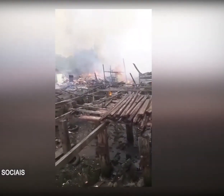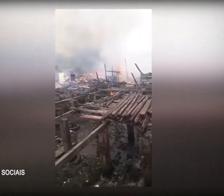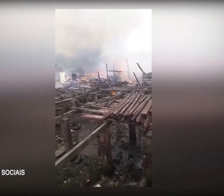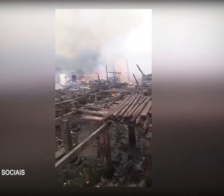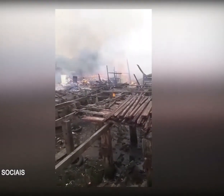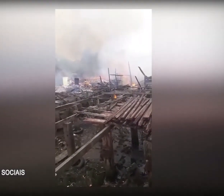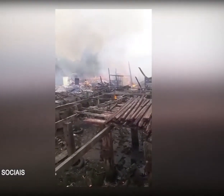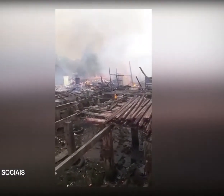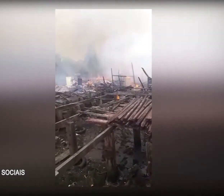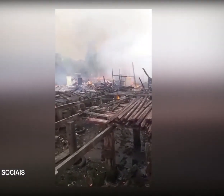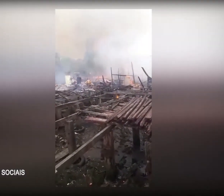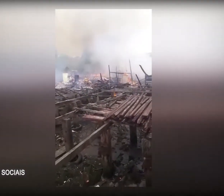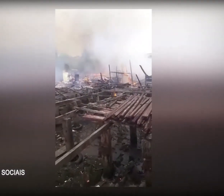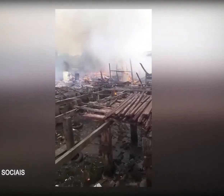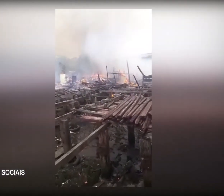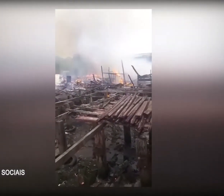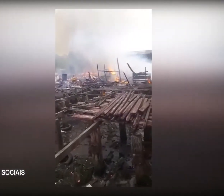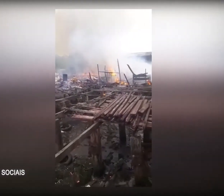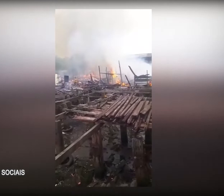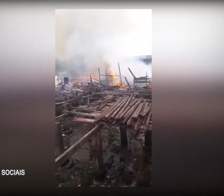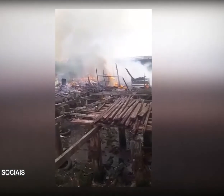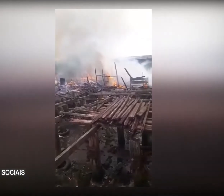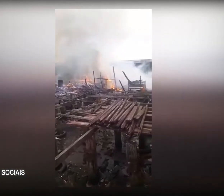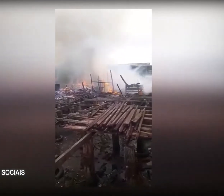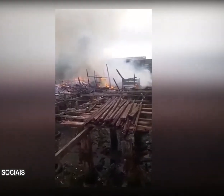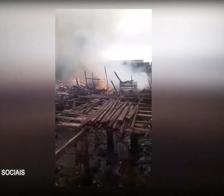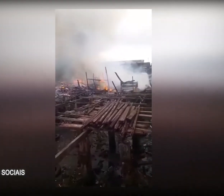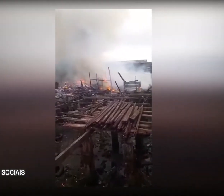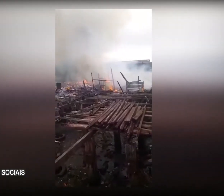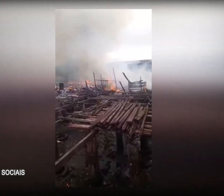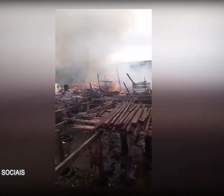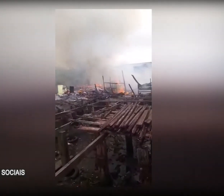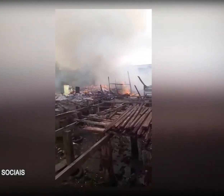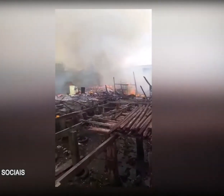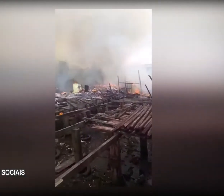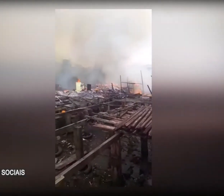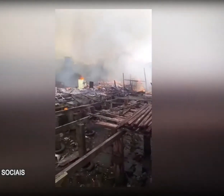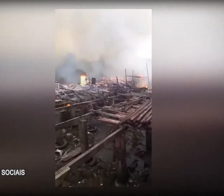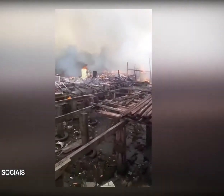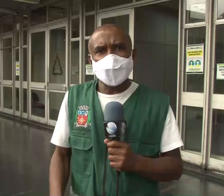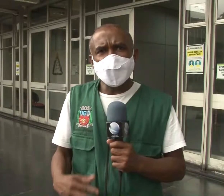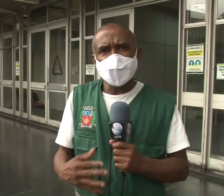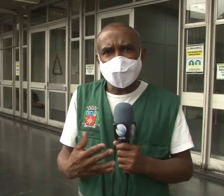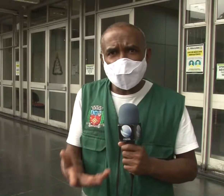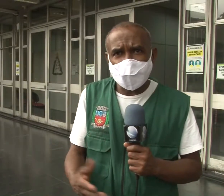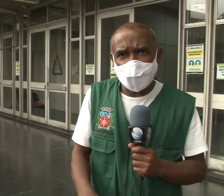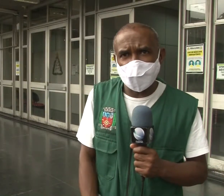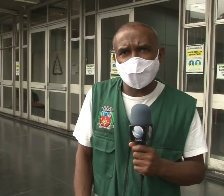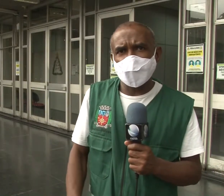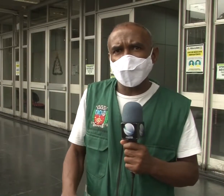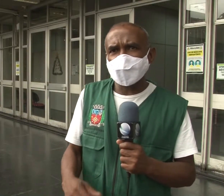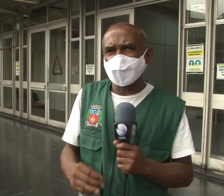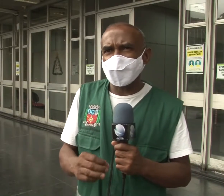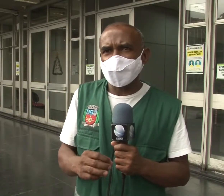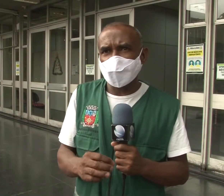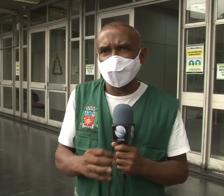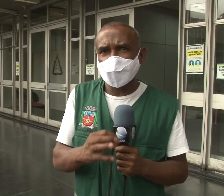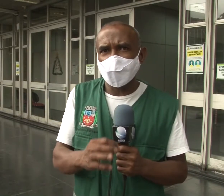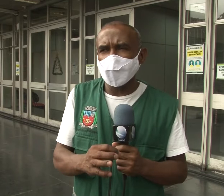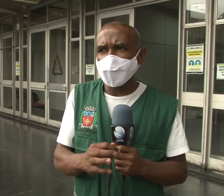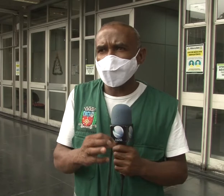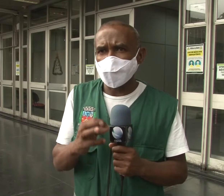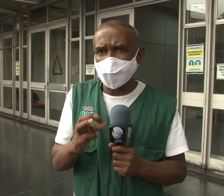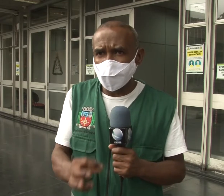ser entregues os móveis, alimentos e roupas para as vítimas do incêndio. Tendo em vista que essas famílias